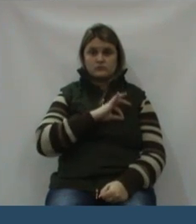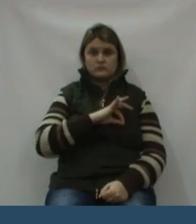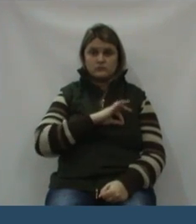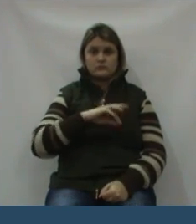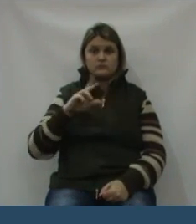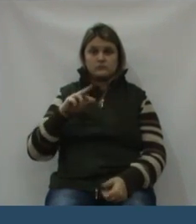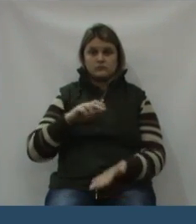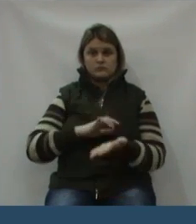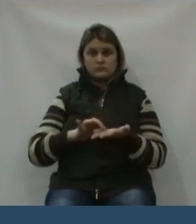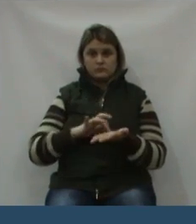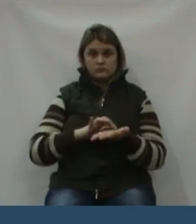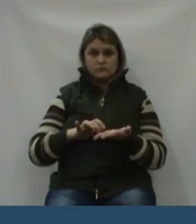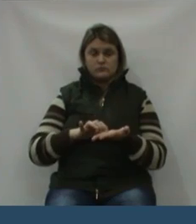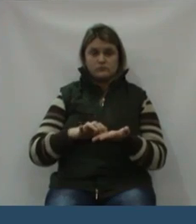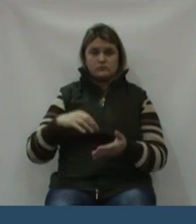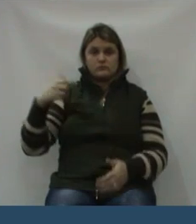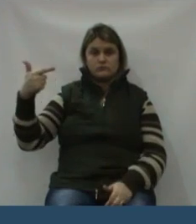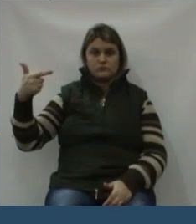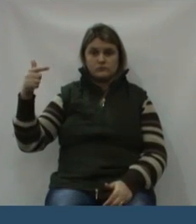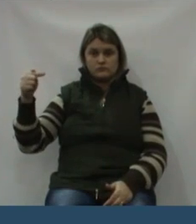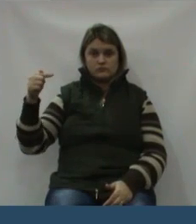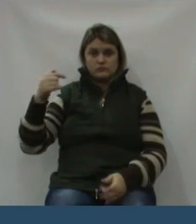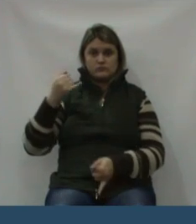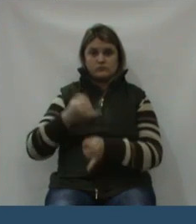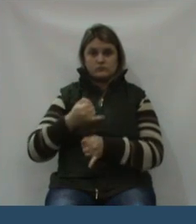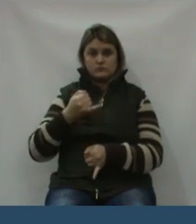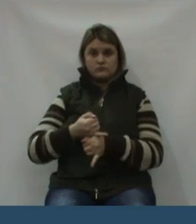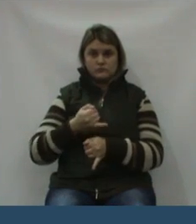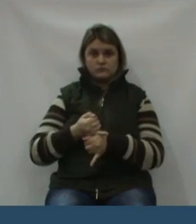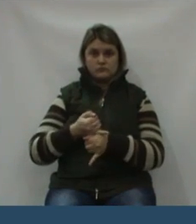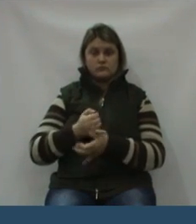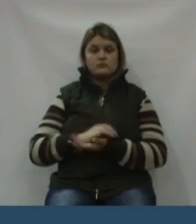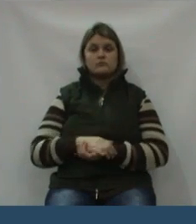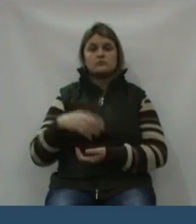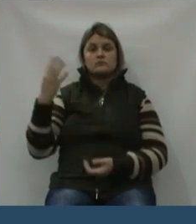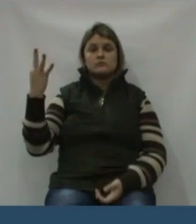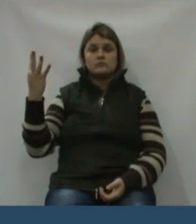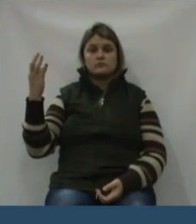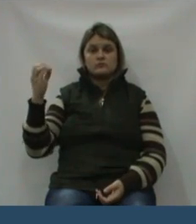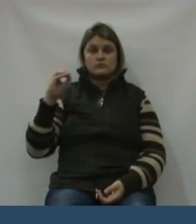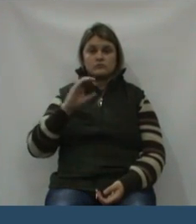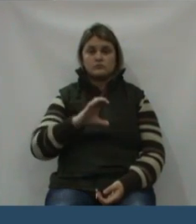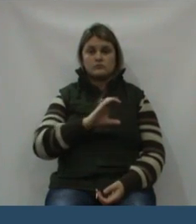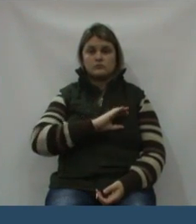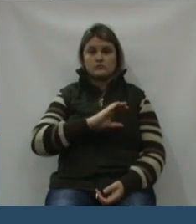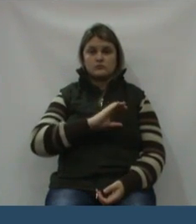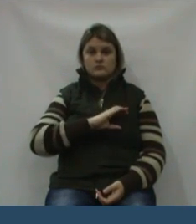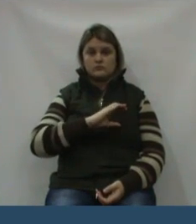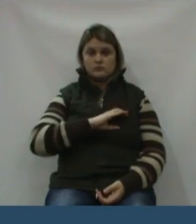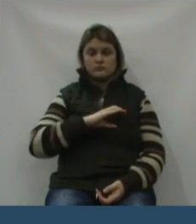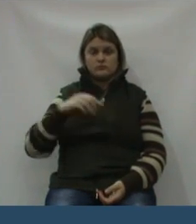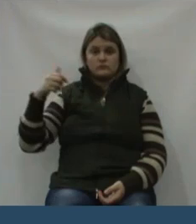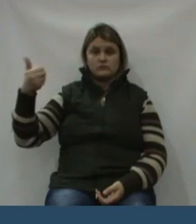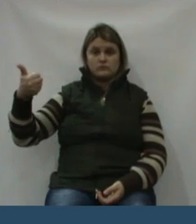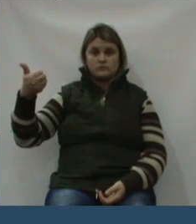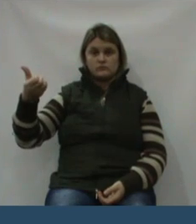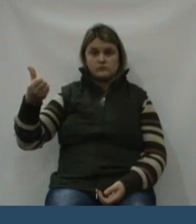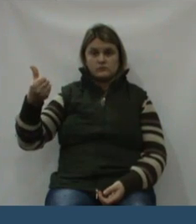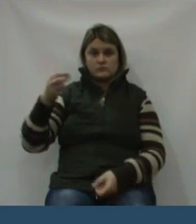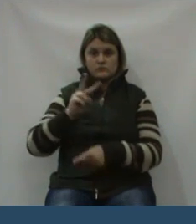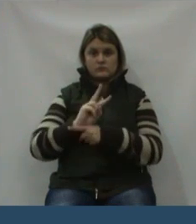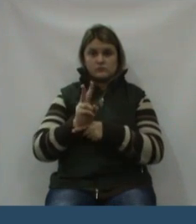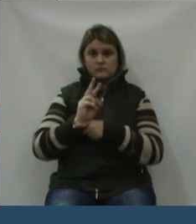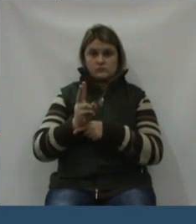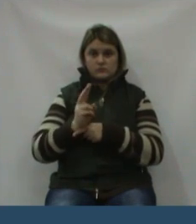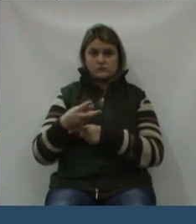a secretários, 27 diretores, 40 coordenadores, 16